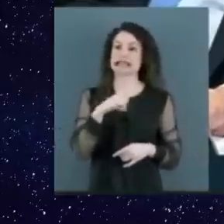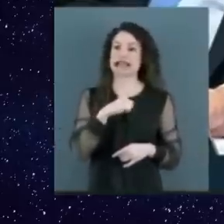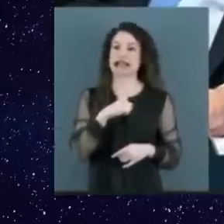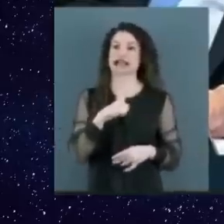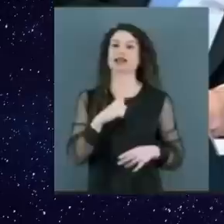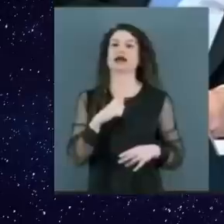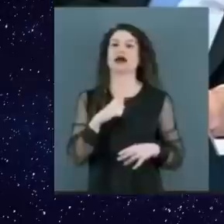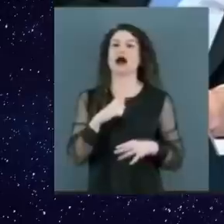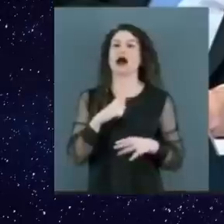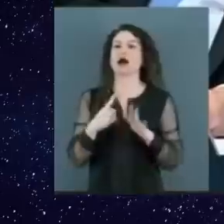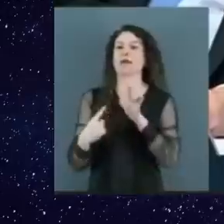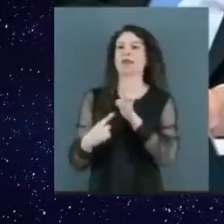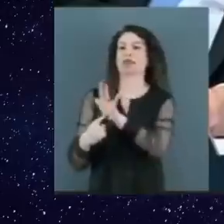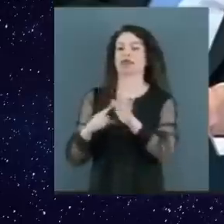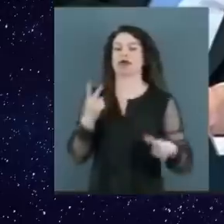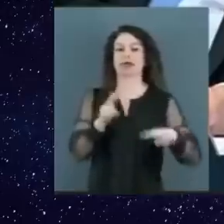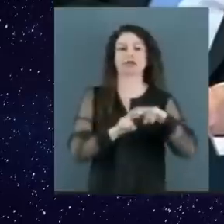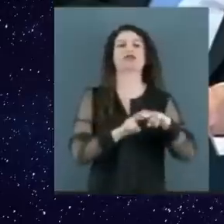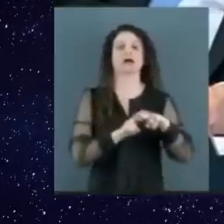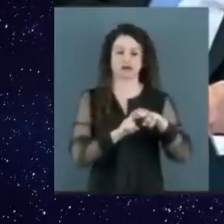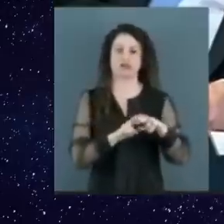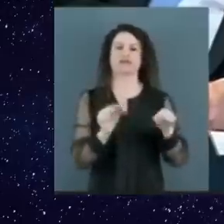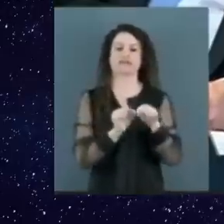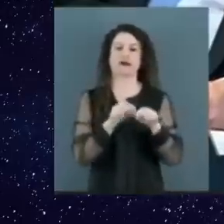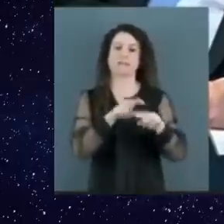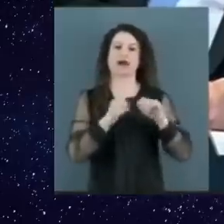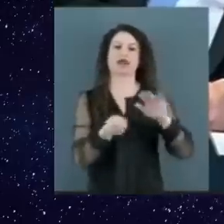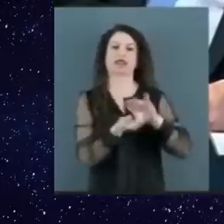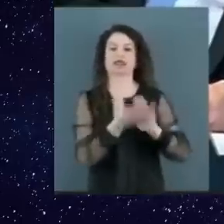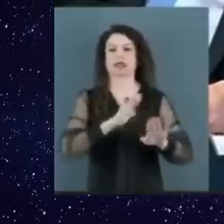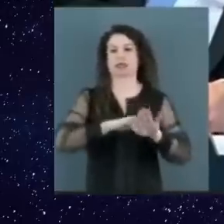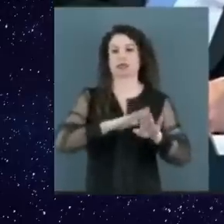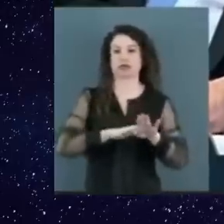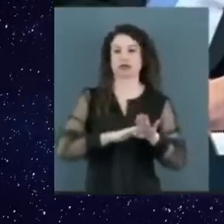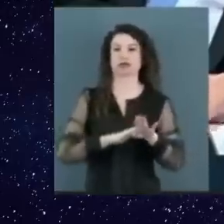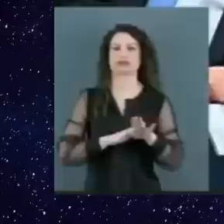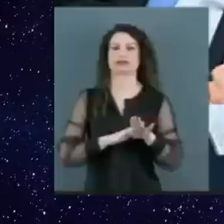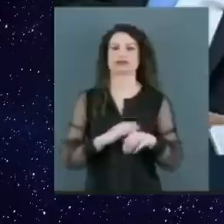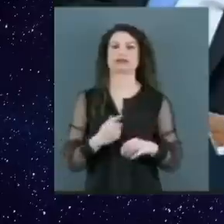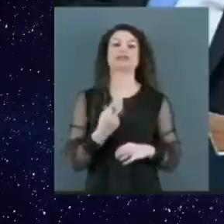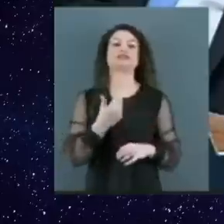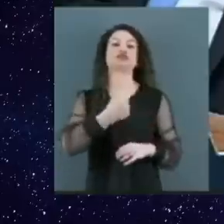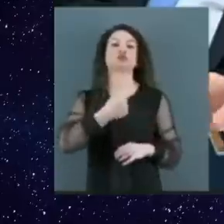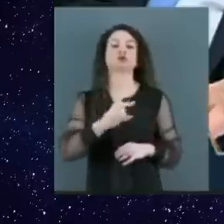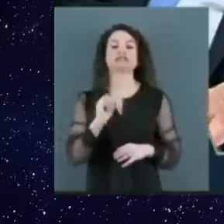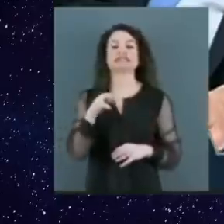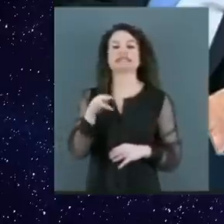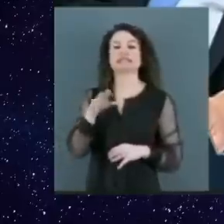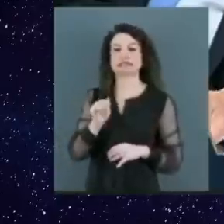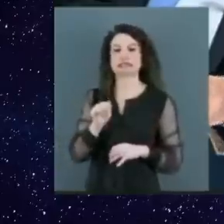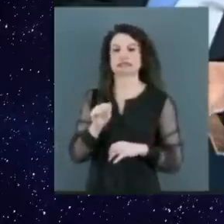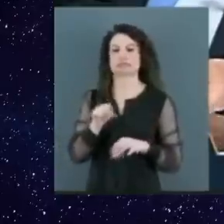corrupção, cumpriu pena, inclusive, condenado pelo menos em primeira e segunda instância. A minha indagação, a Vossa